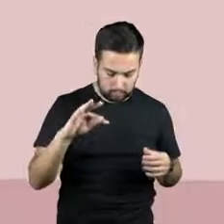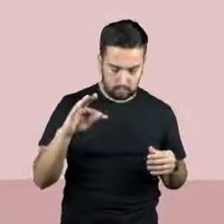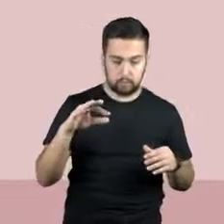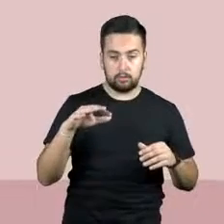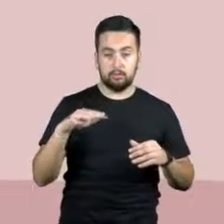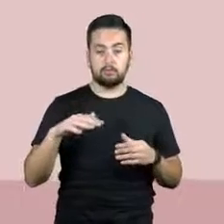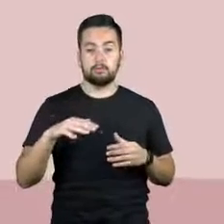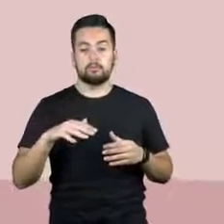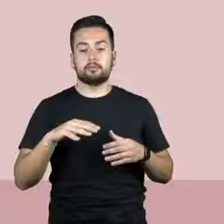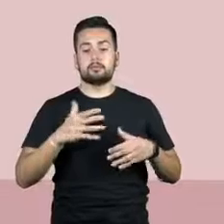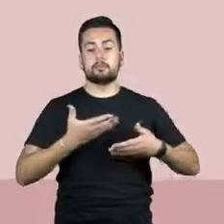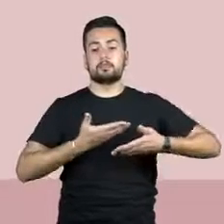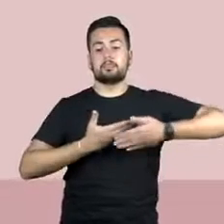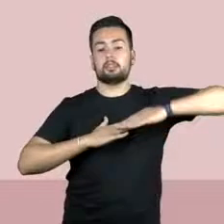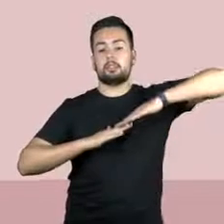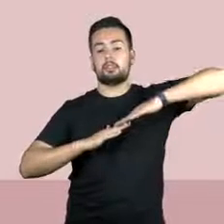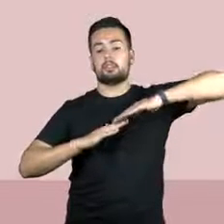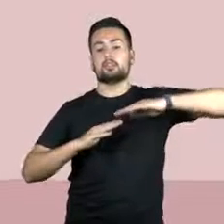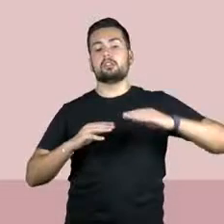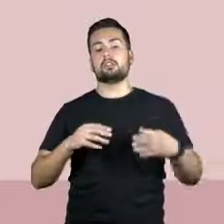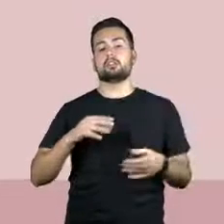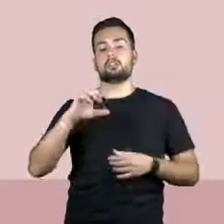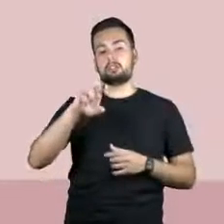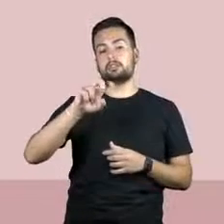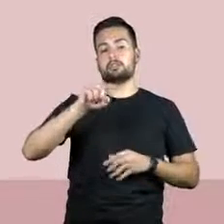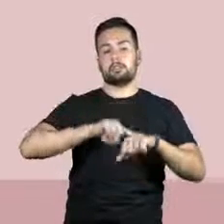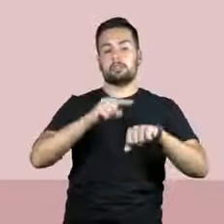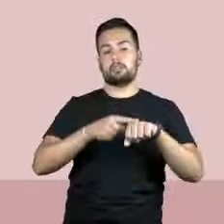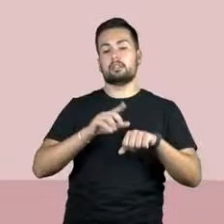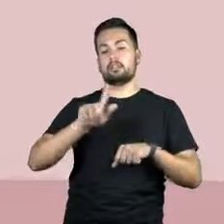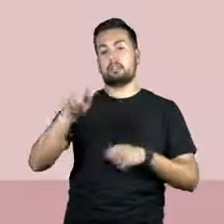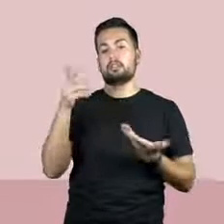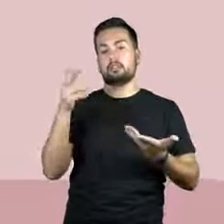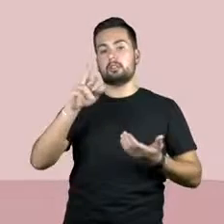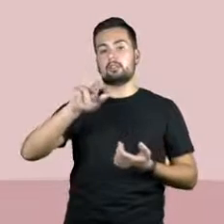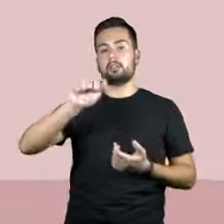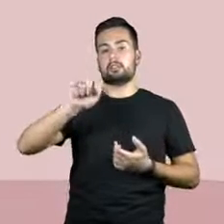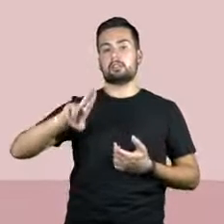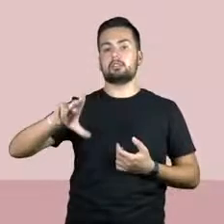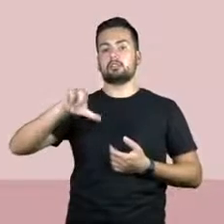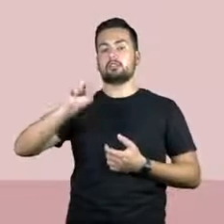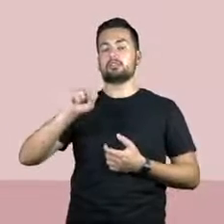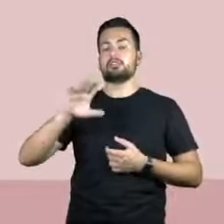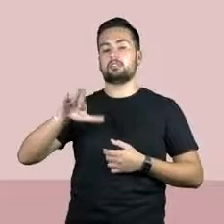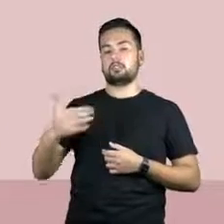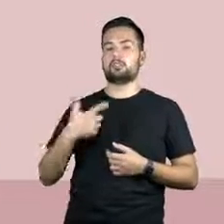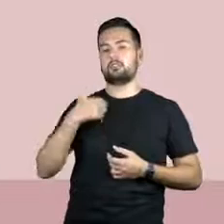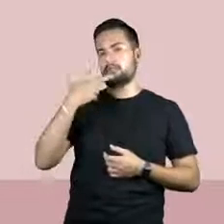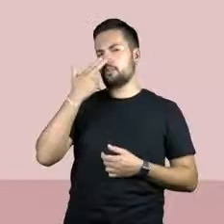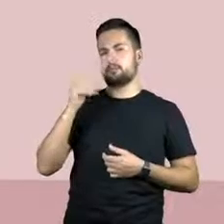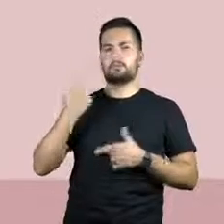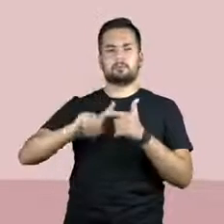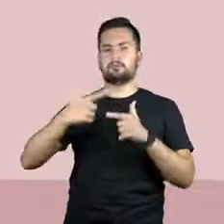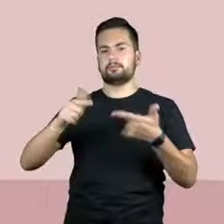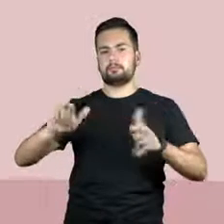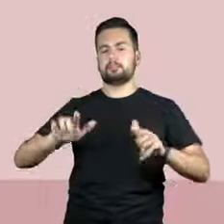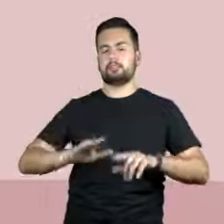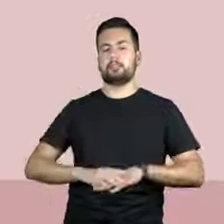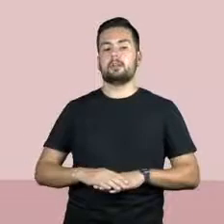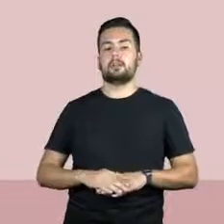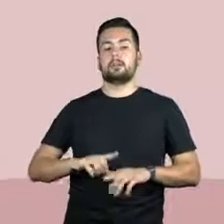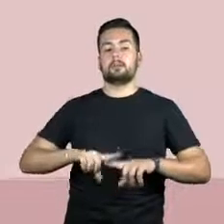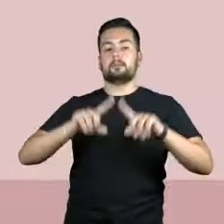pequena. Bom, aí eu consigo dizer que talvez ele não vai ter um problema desse tipo, tá? Porém, esse tipo de cálculo, inclusive, ele é